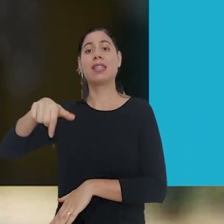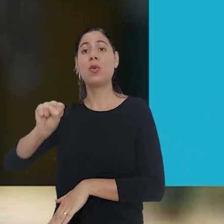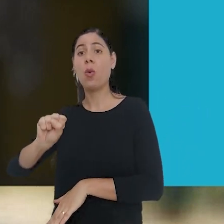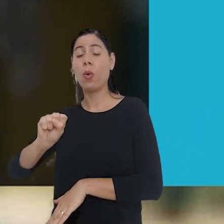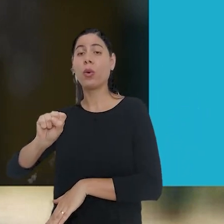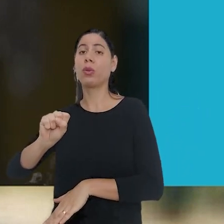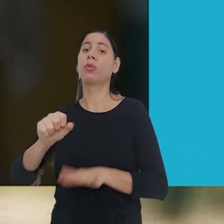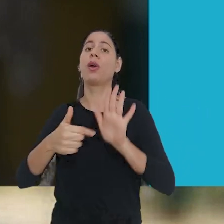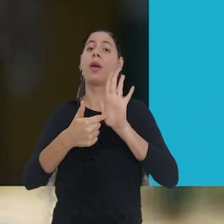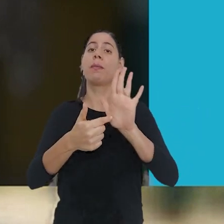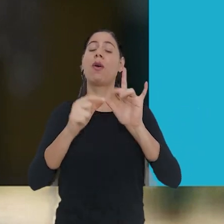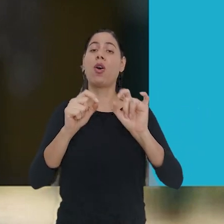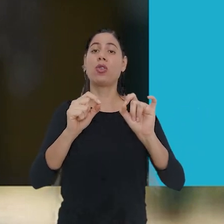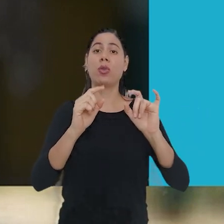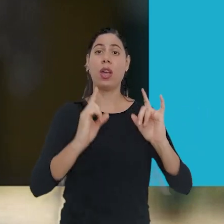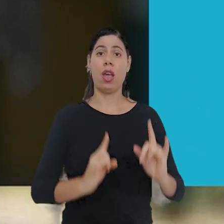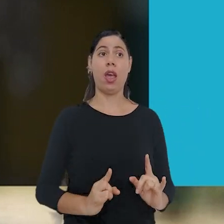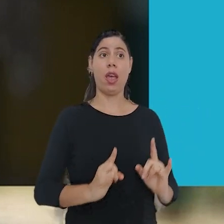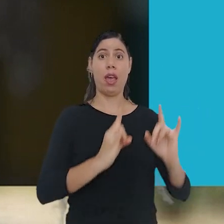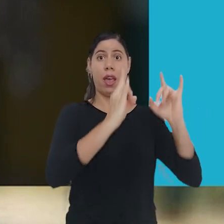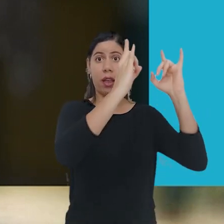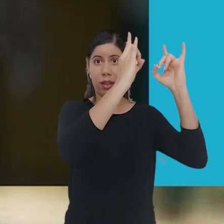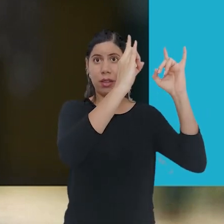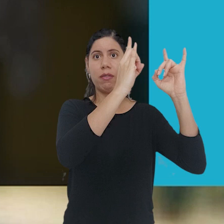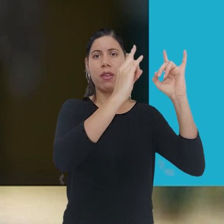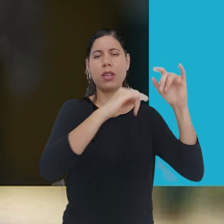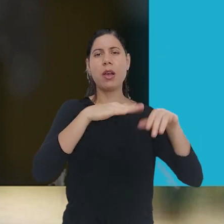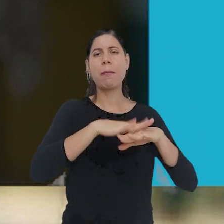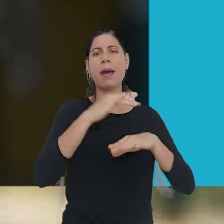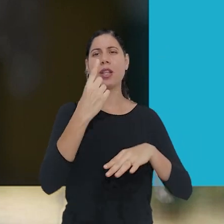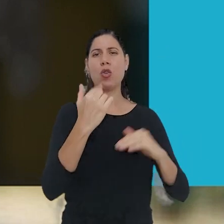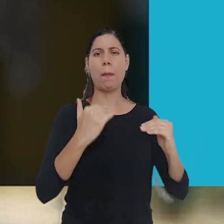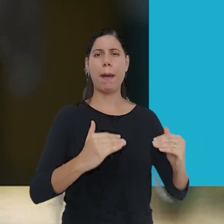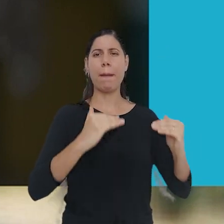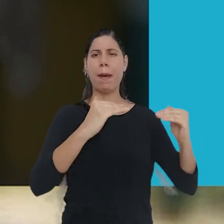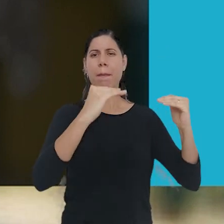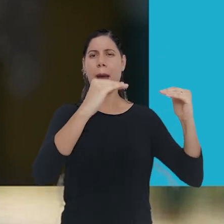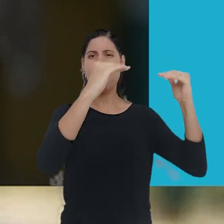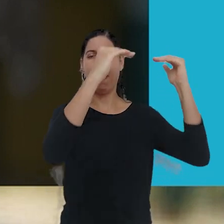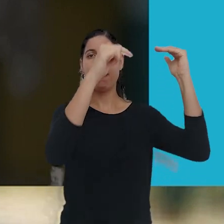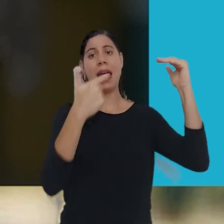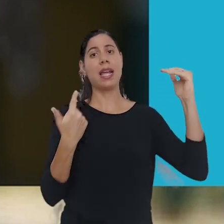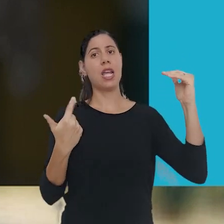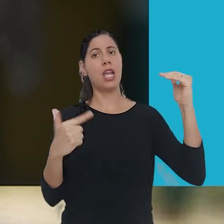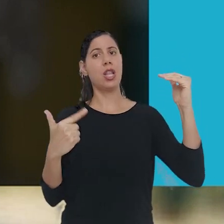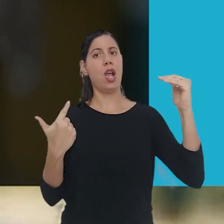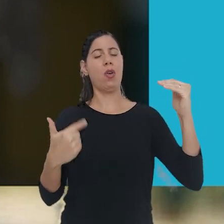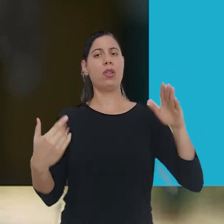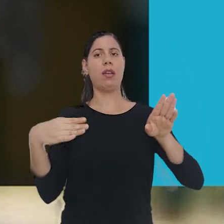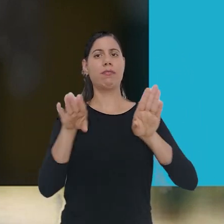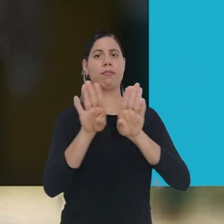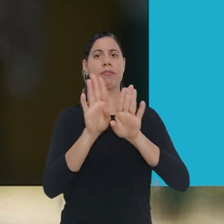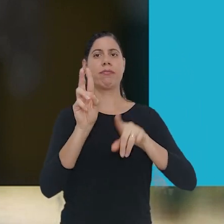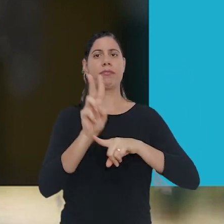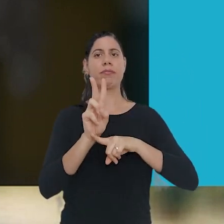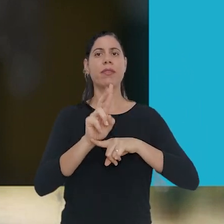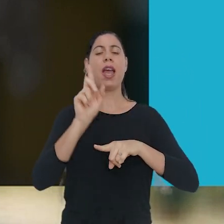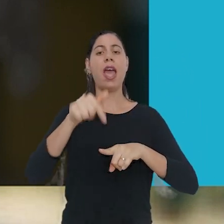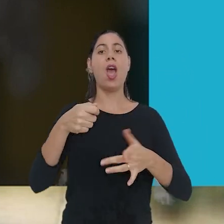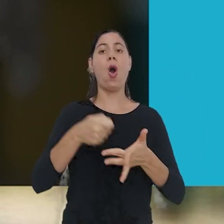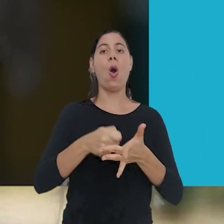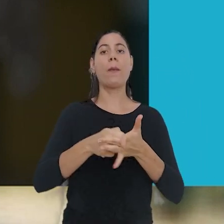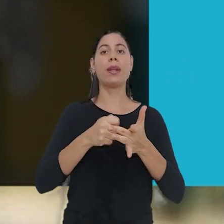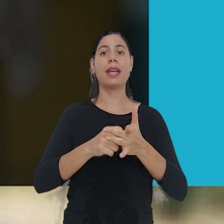1978. Determina que nos edifícios residenciais, com mais de um pavimento e que não disponham de portaria, é obrigatória a